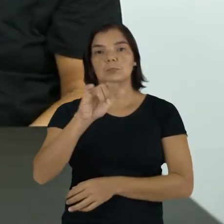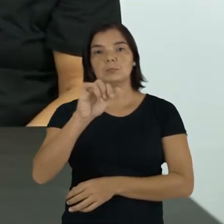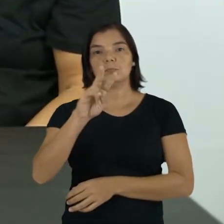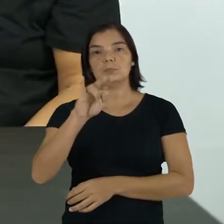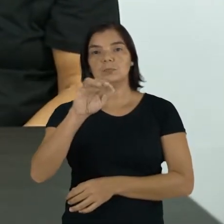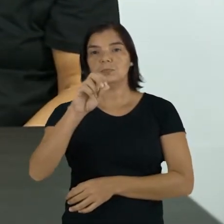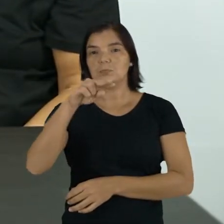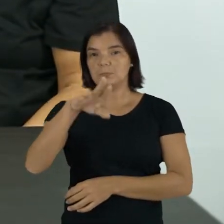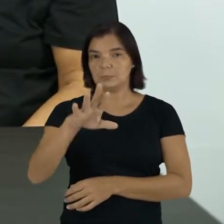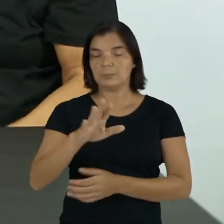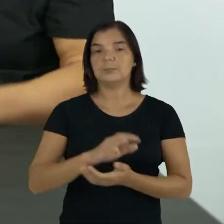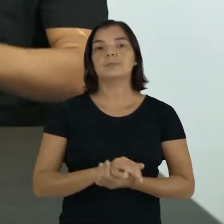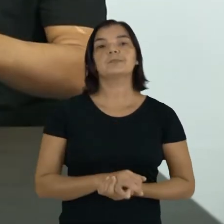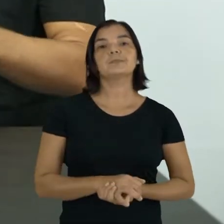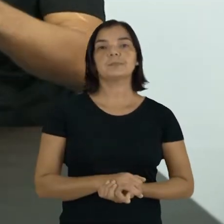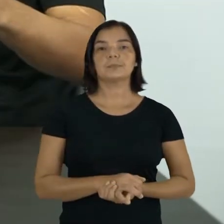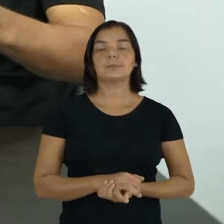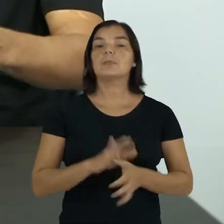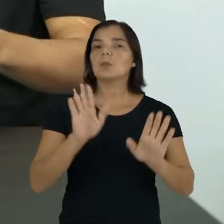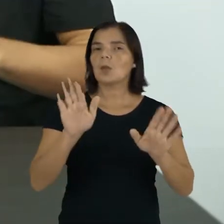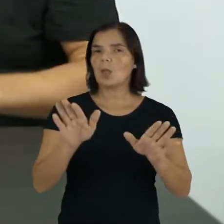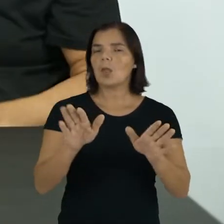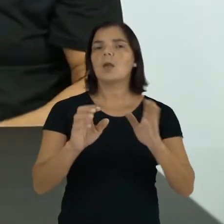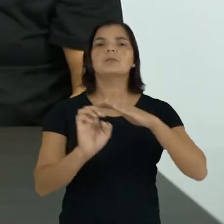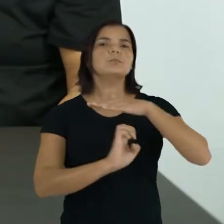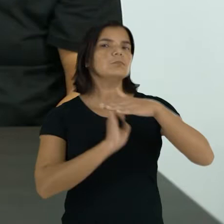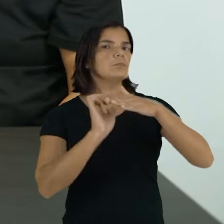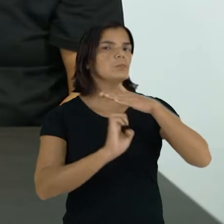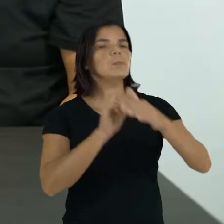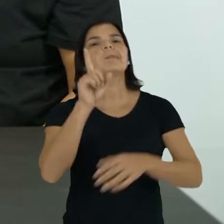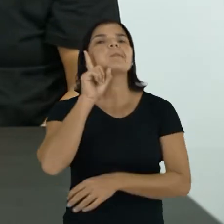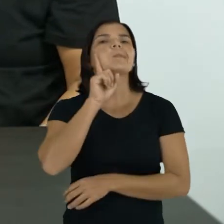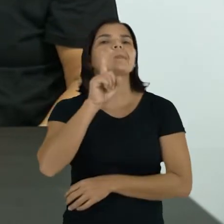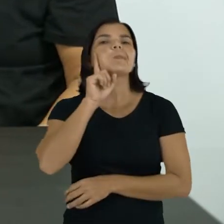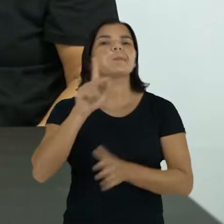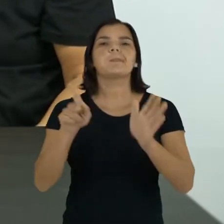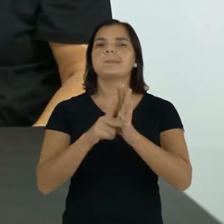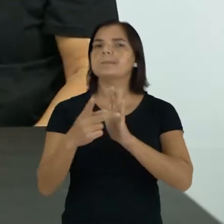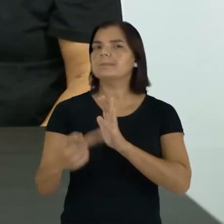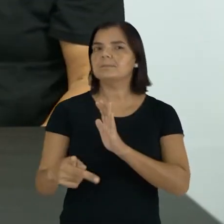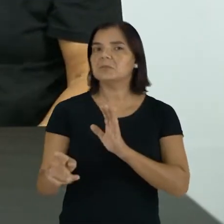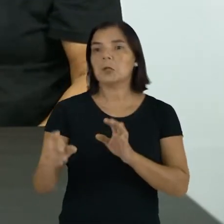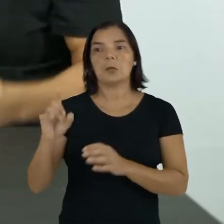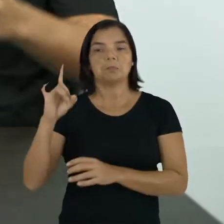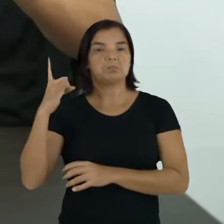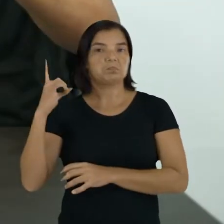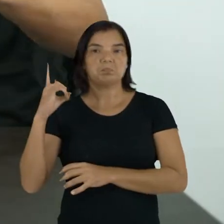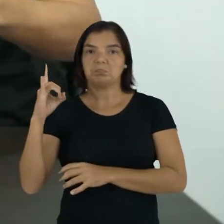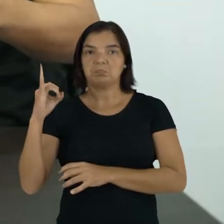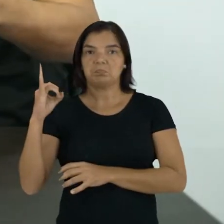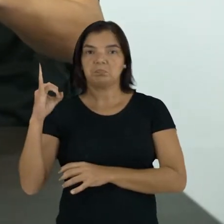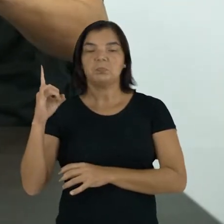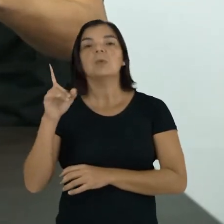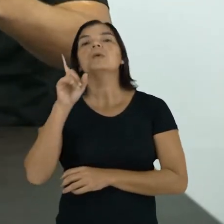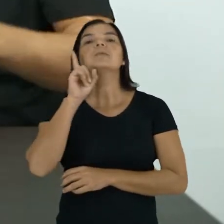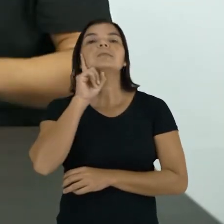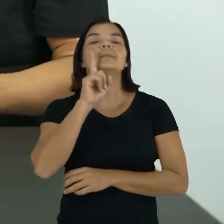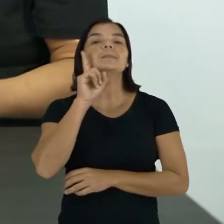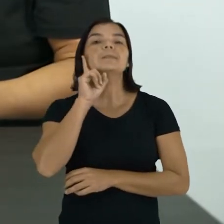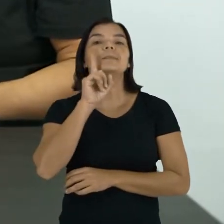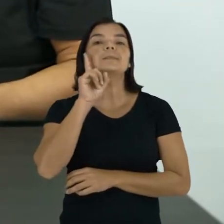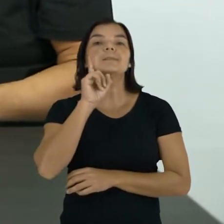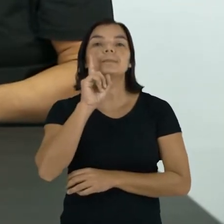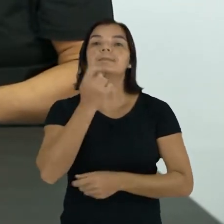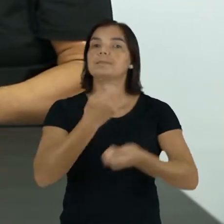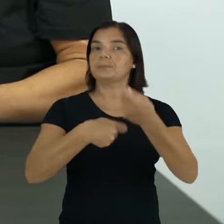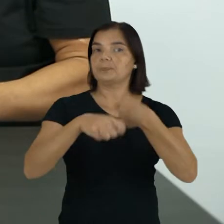Syndicate. Uma empresa estadunidense que nem era dos bolivianos. Os estadunidenses